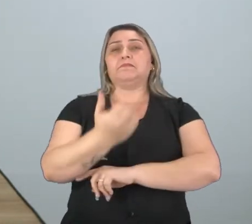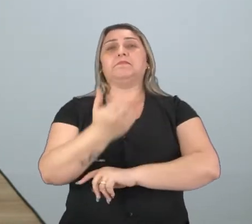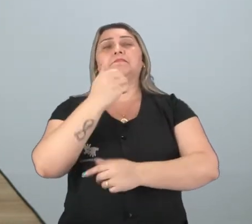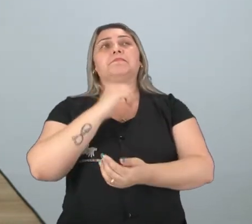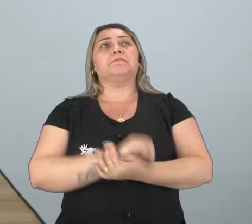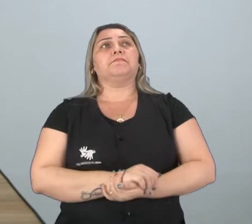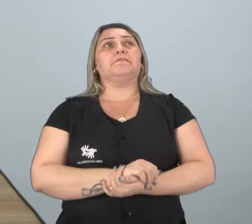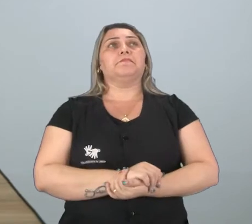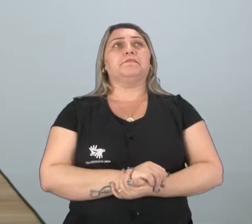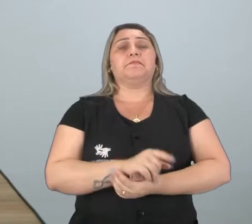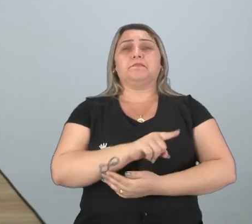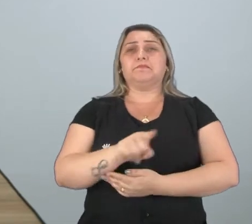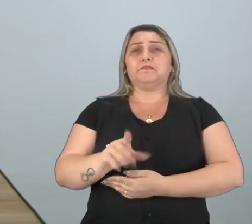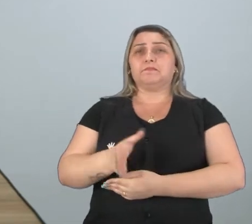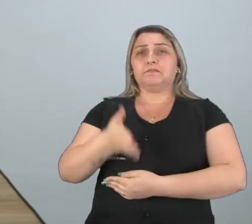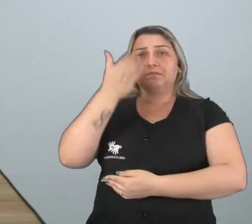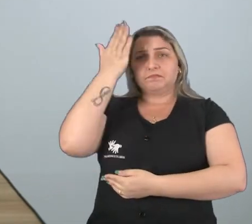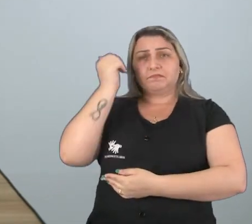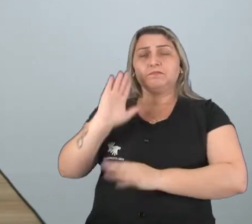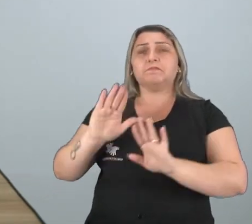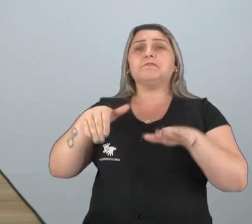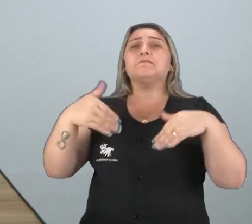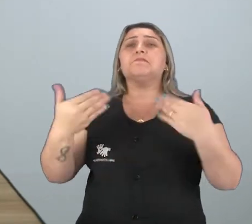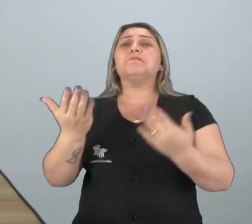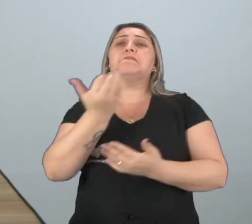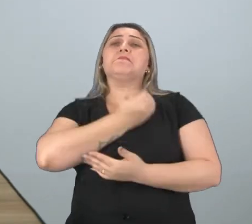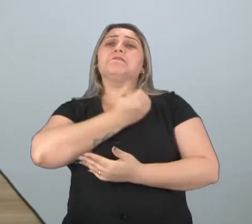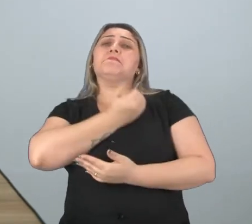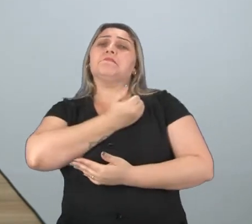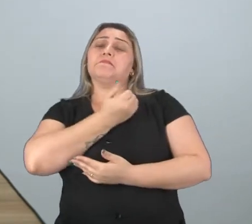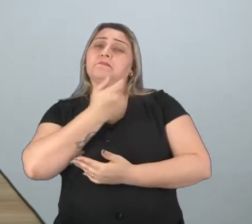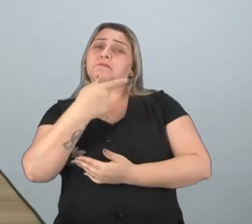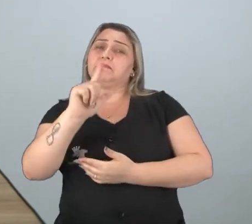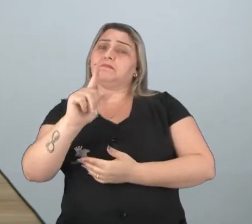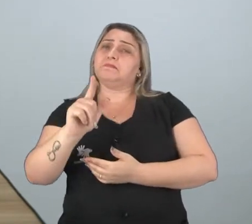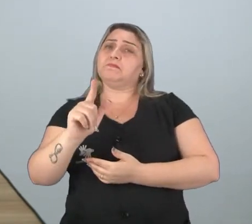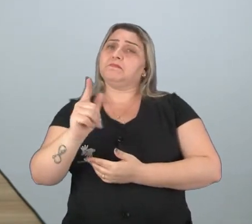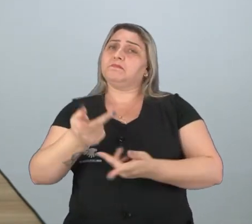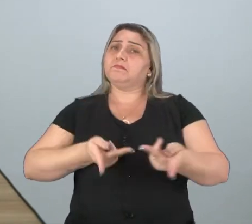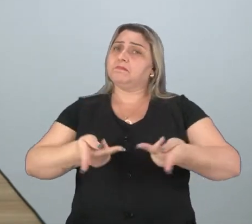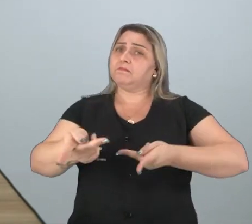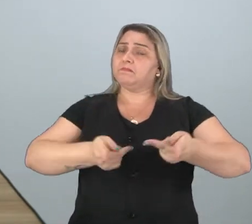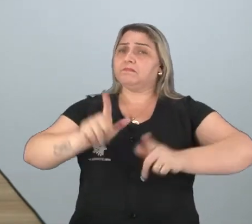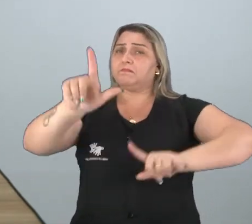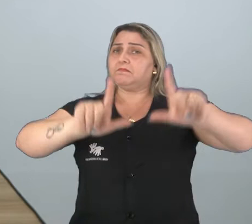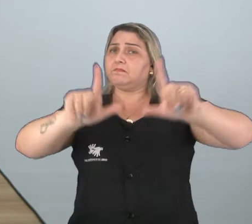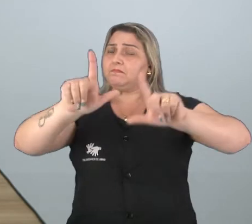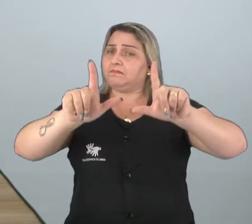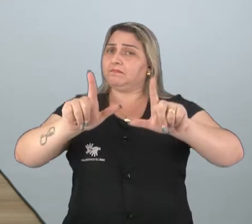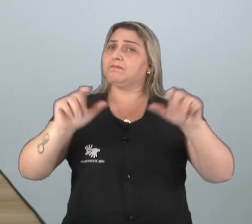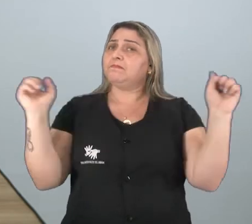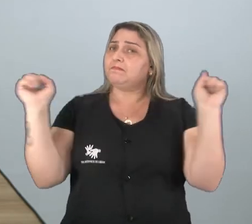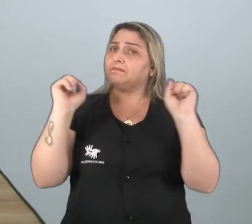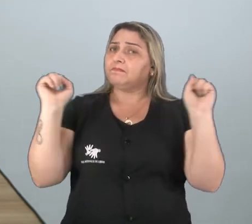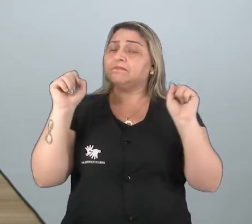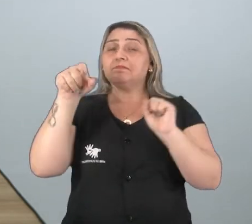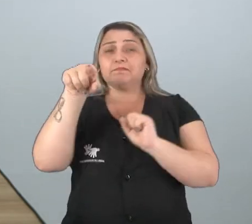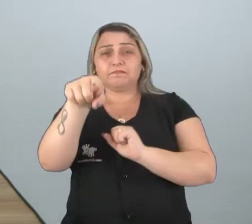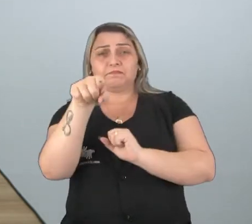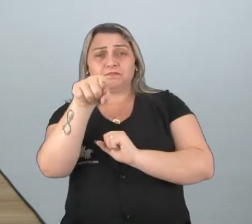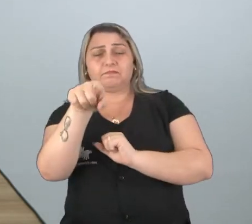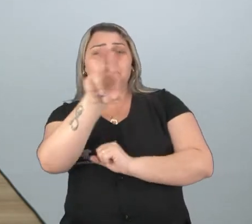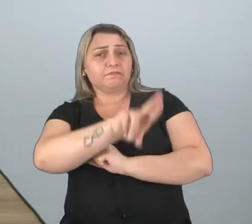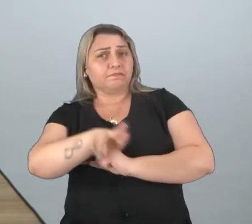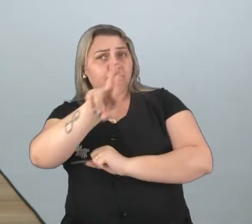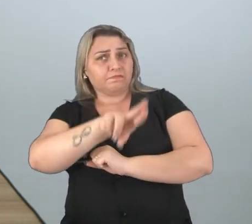bem. Você já sabe qual é o número do seu programa favorito de TV? E o que